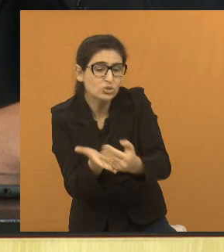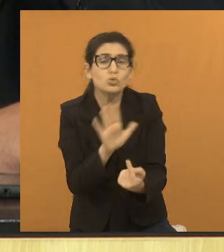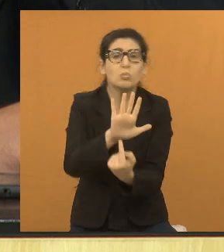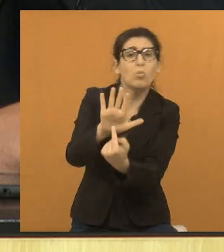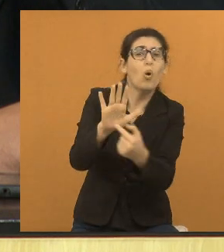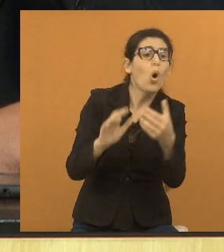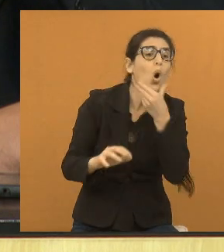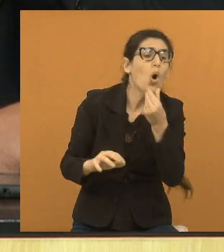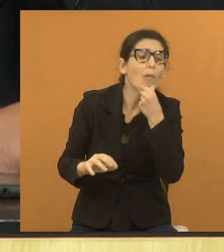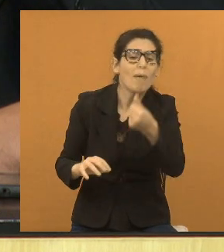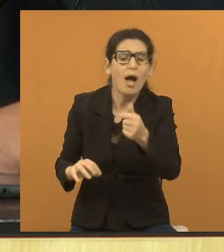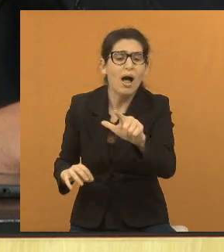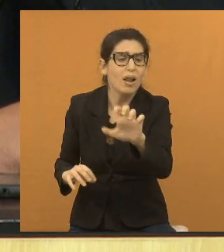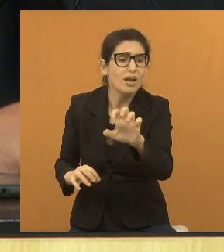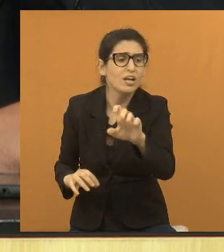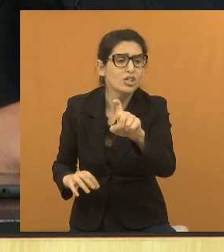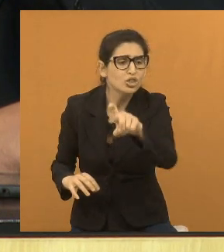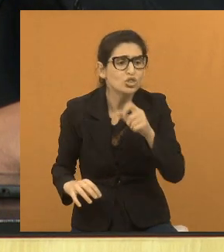Alexandre,